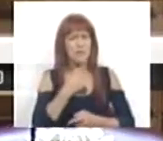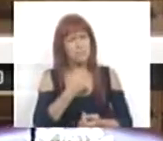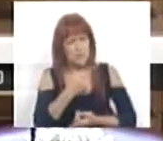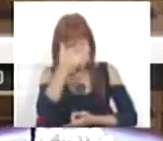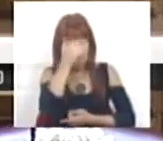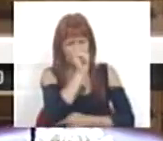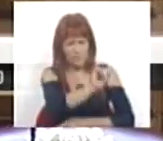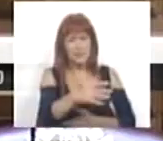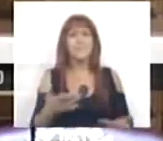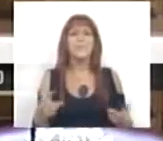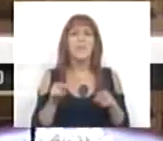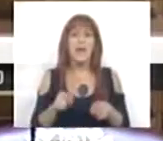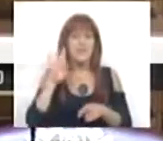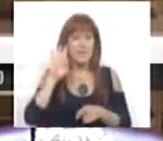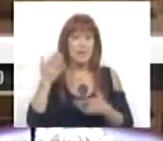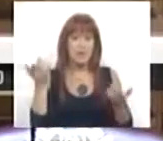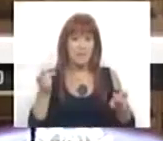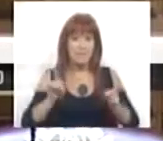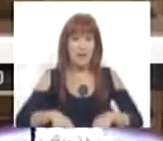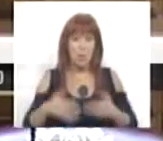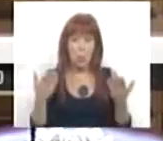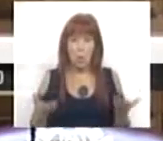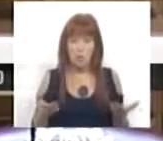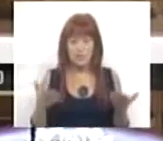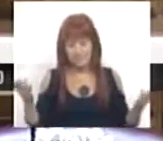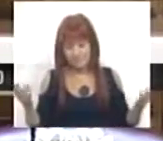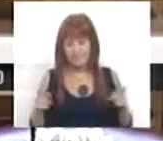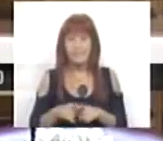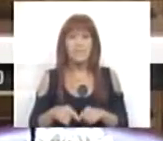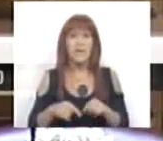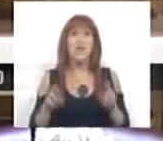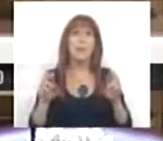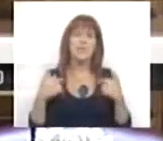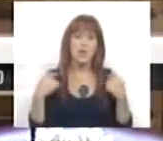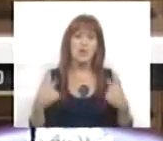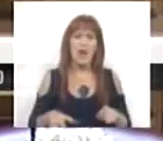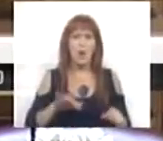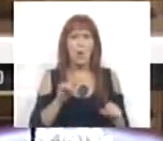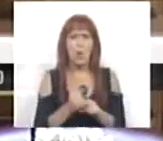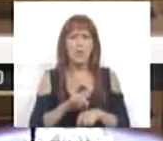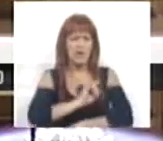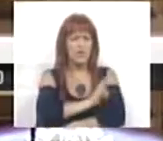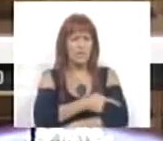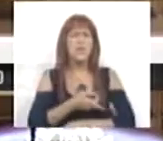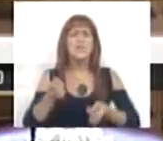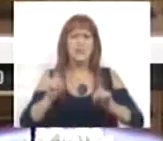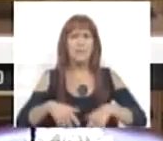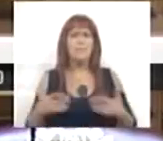consultadas. E é sabido que hoje, e temos essa esperança, que outras forças